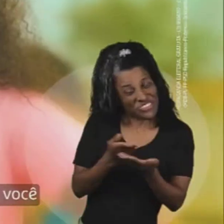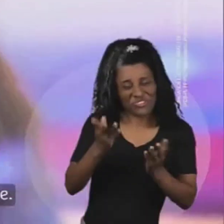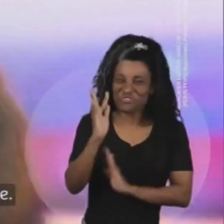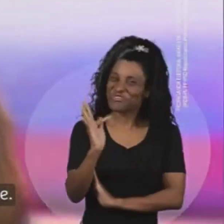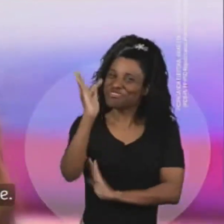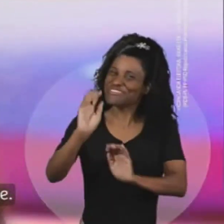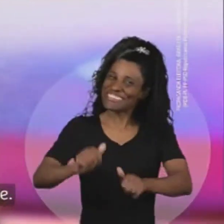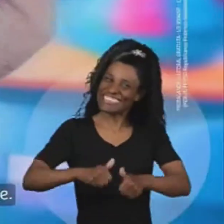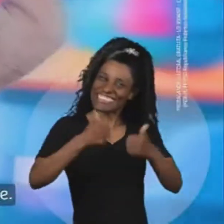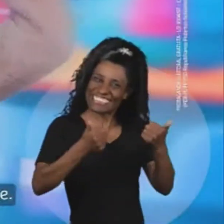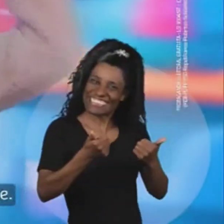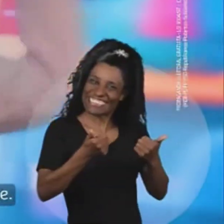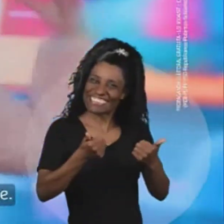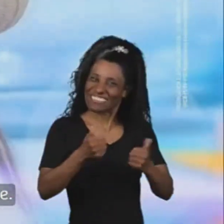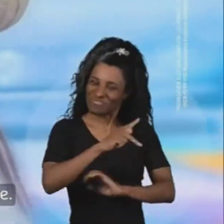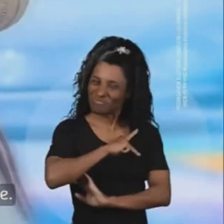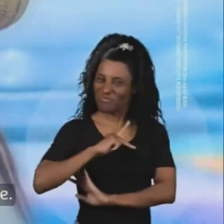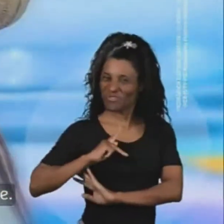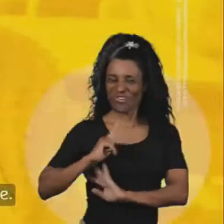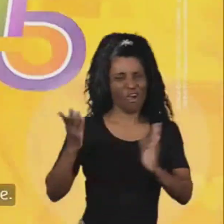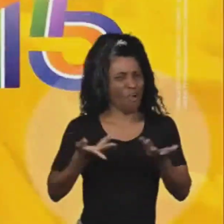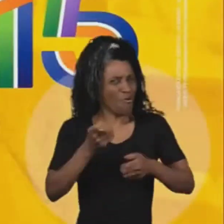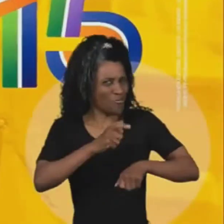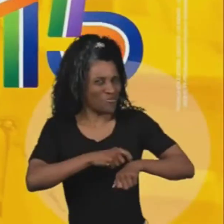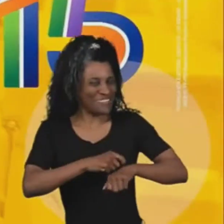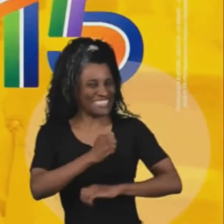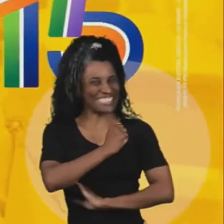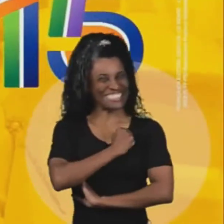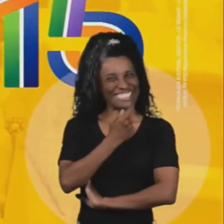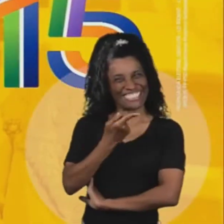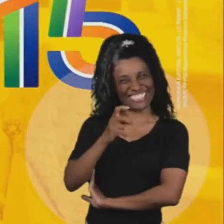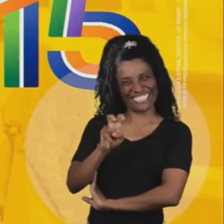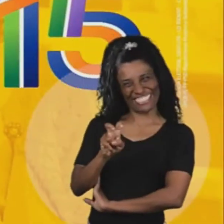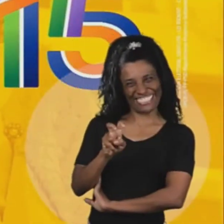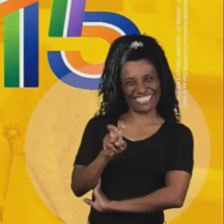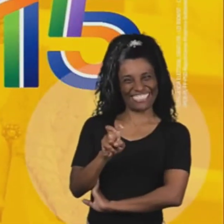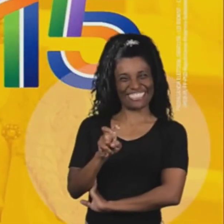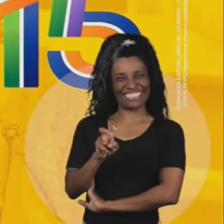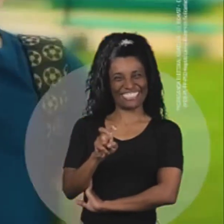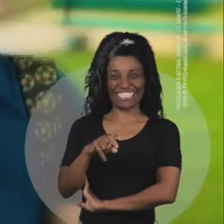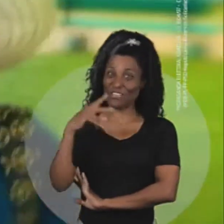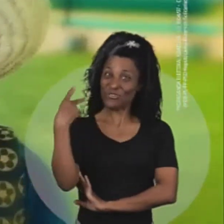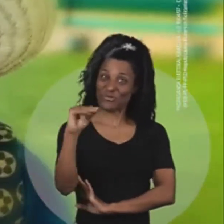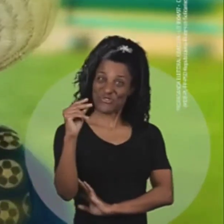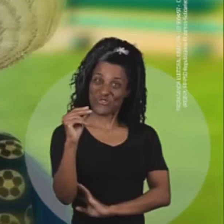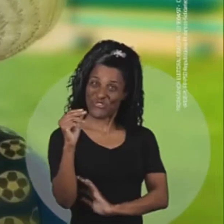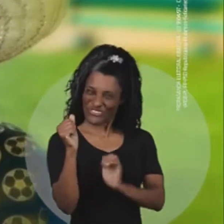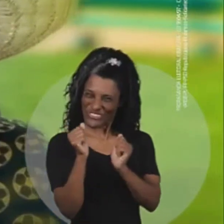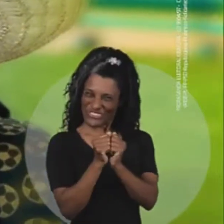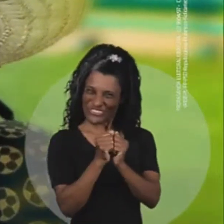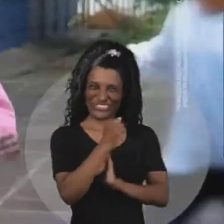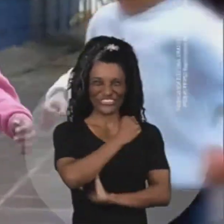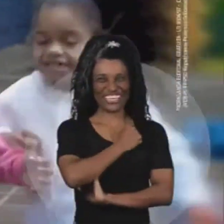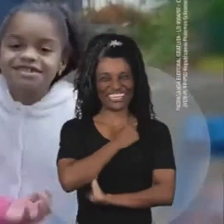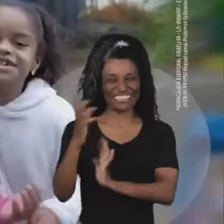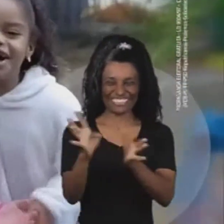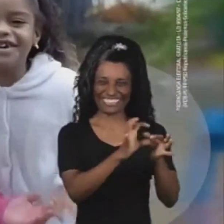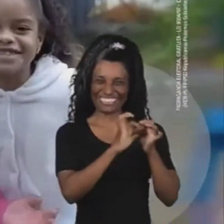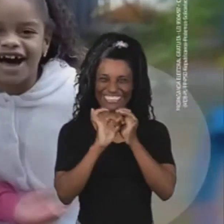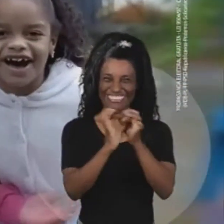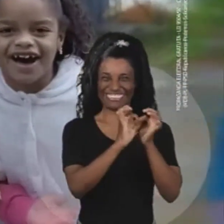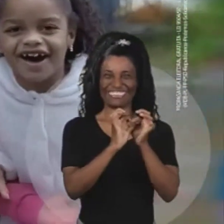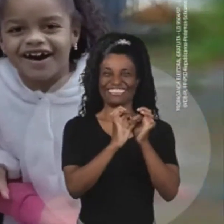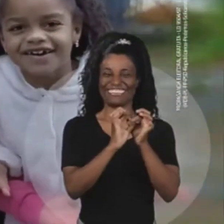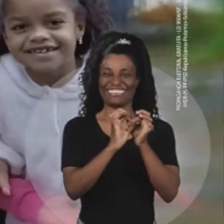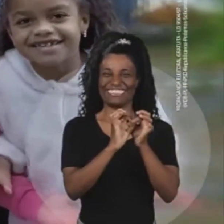você um futuro melhor para a nossa gente. Está na hora do Melo 15. Tamo junto, Melo!